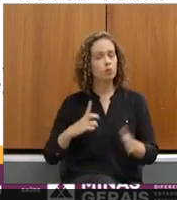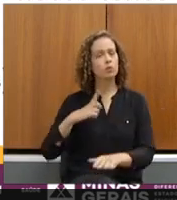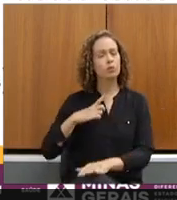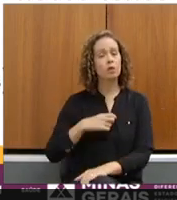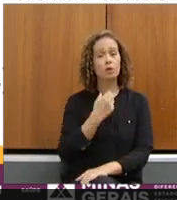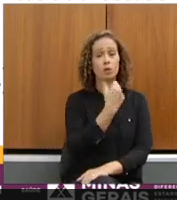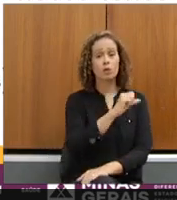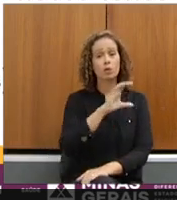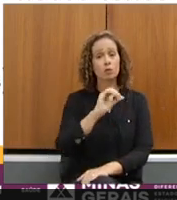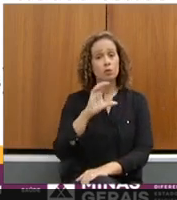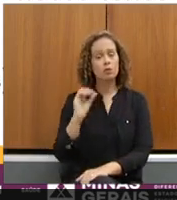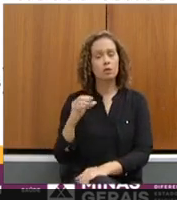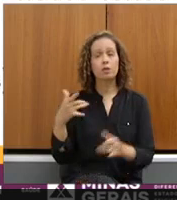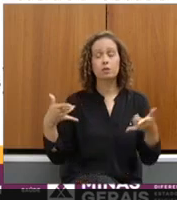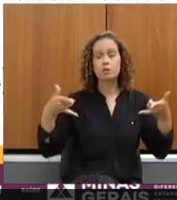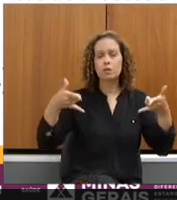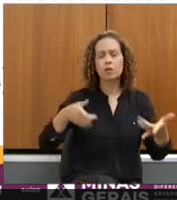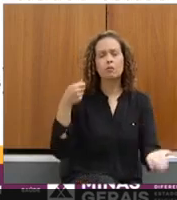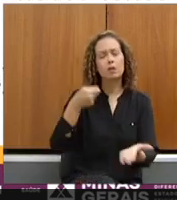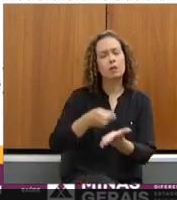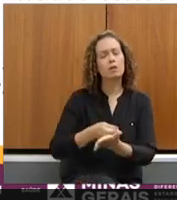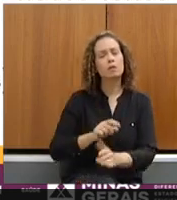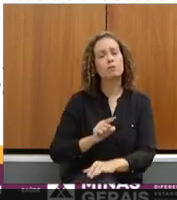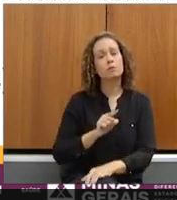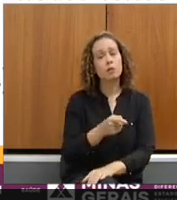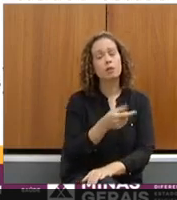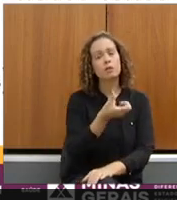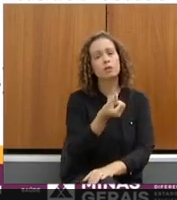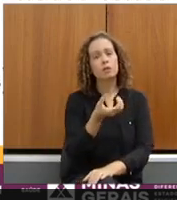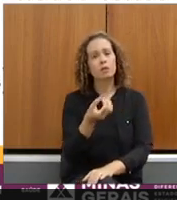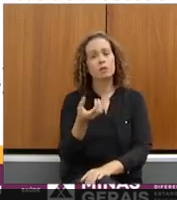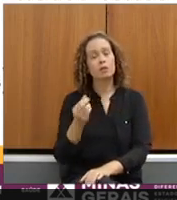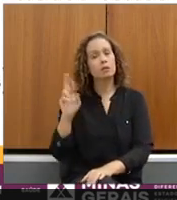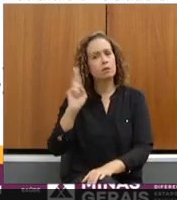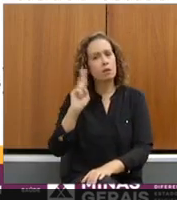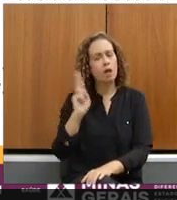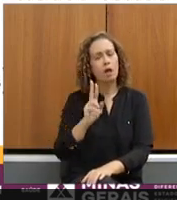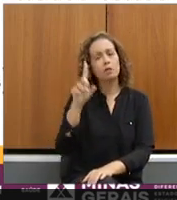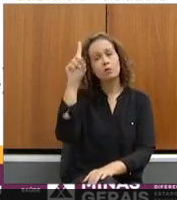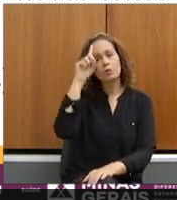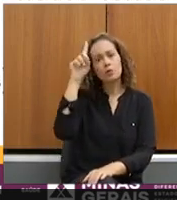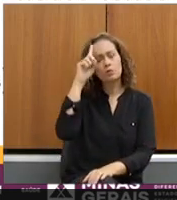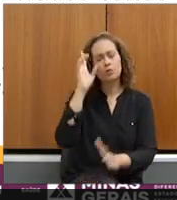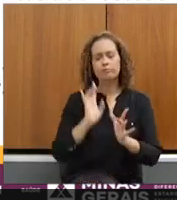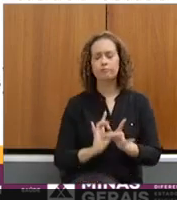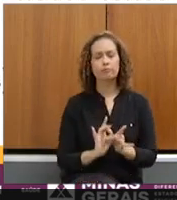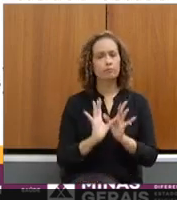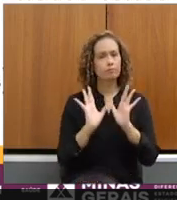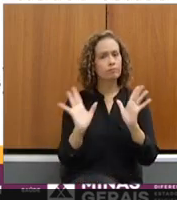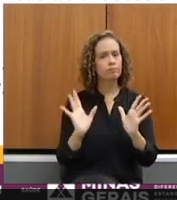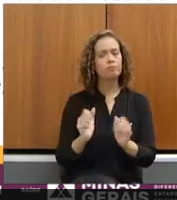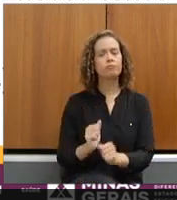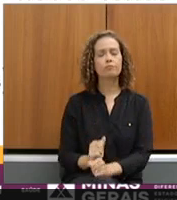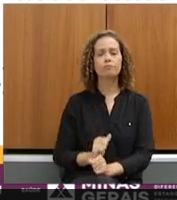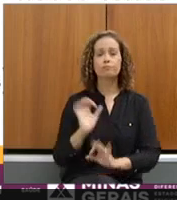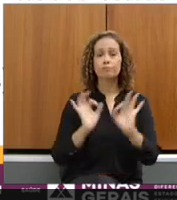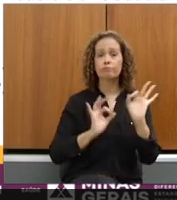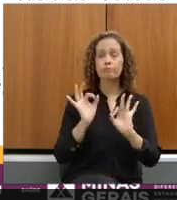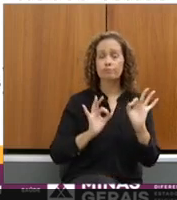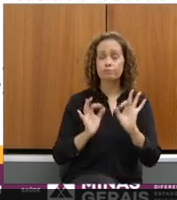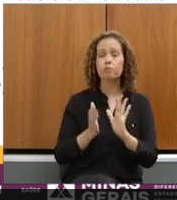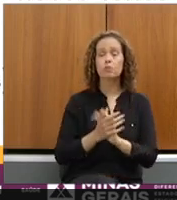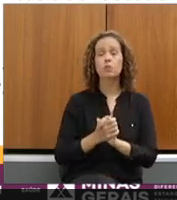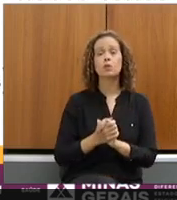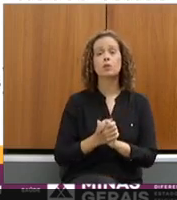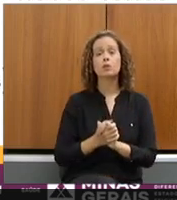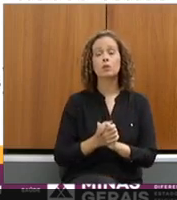800 leitos pagando 1.600 reais a diária é por disponibilidade que algo mesmo programa que o ministério tinha